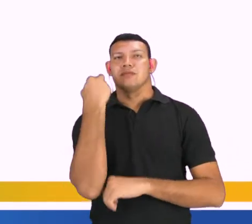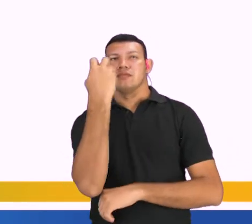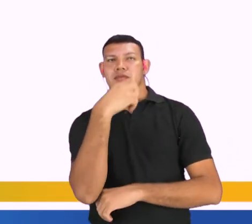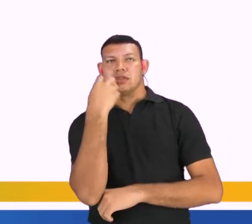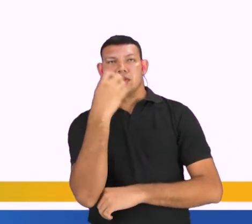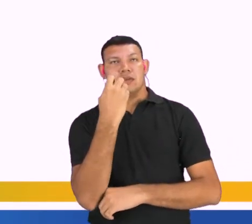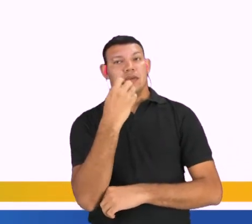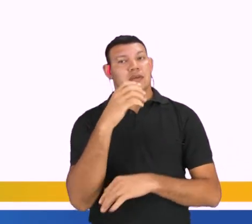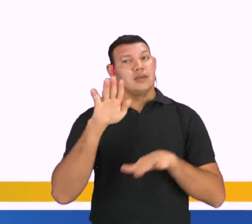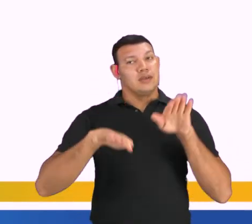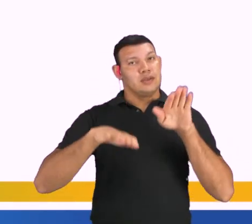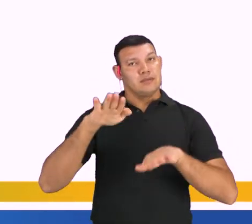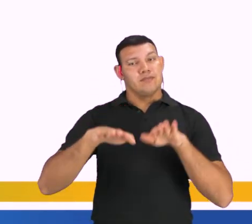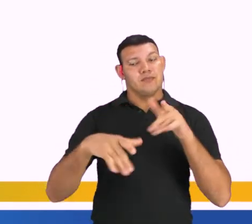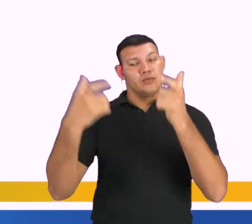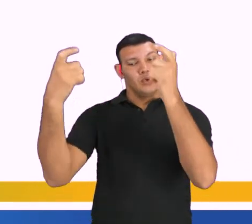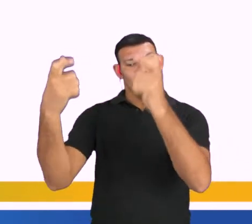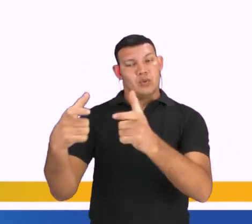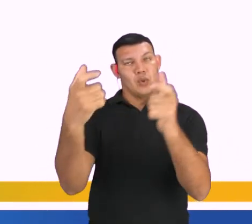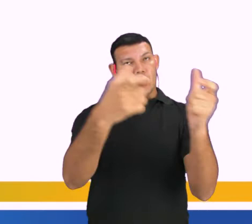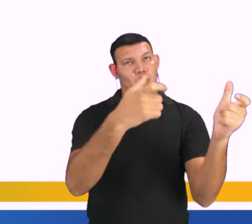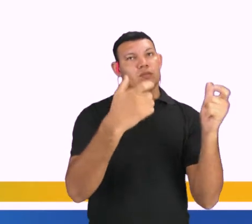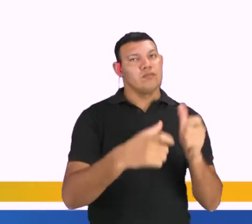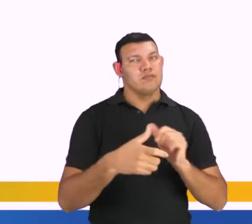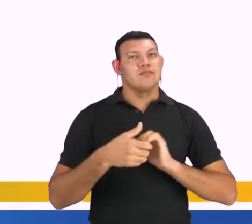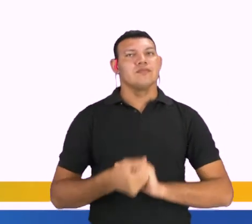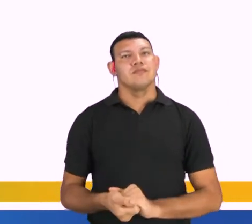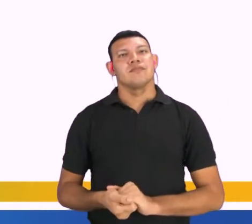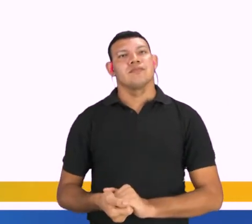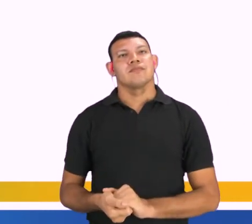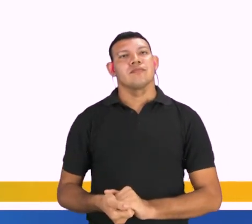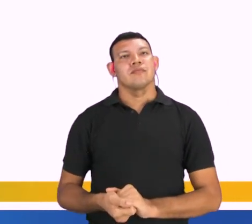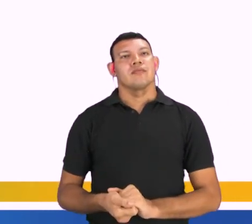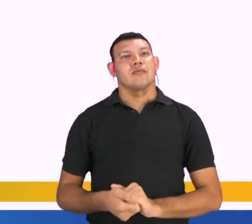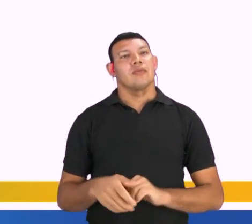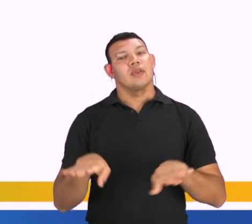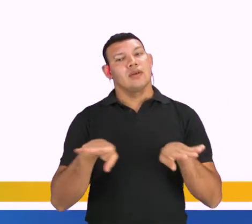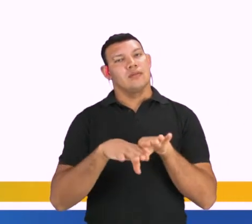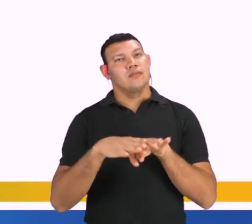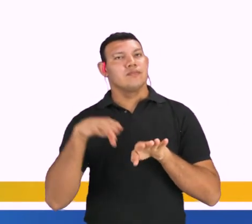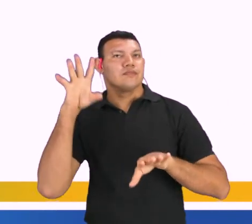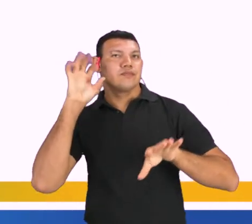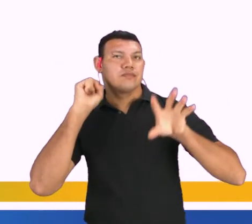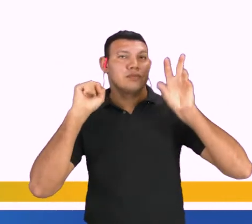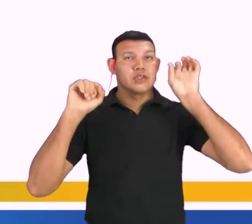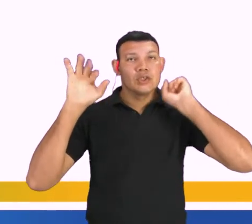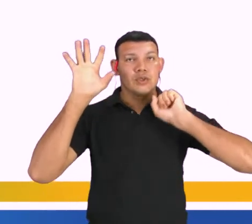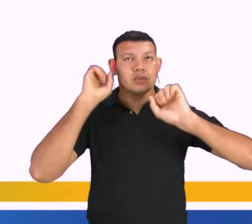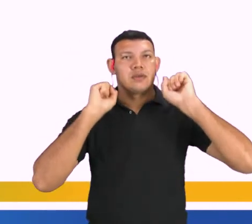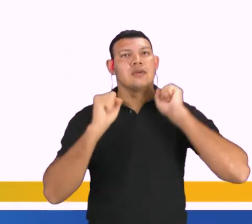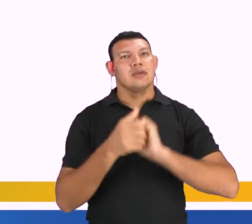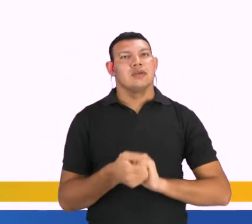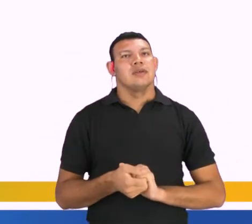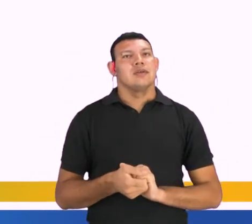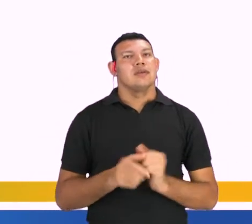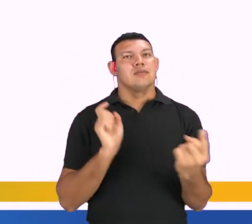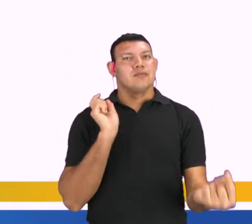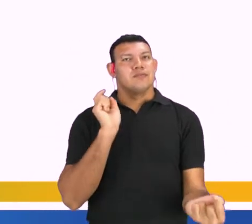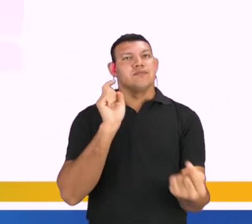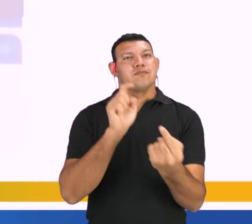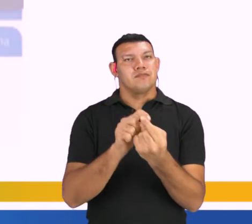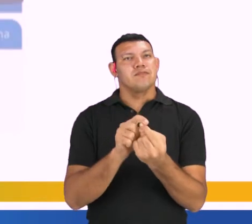ambiente em que se encontra o falante, do objetivo a atingir, de quem são os ouvintes. Há situações que exigem falas